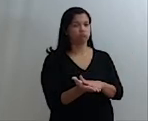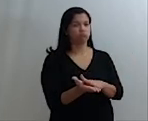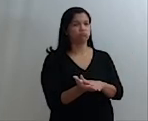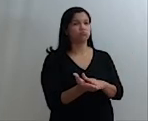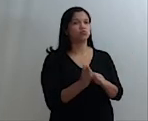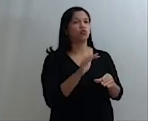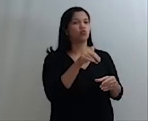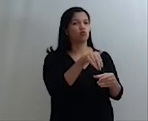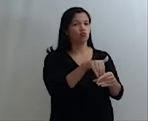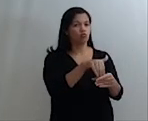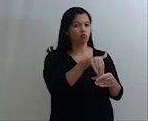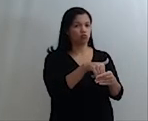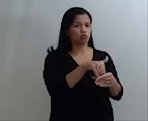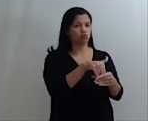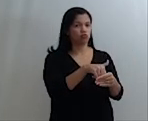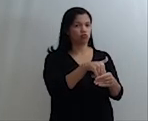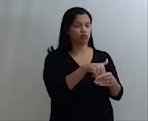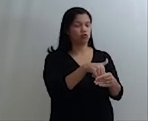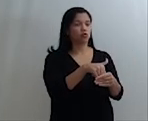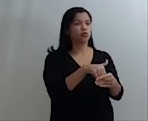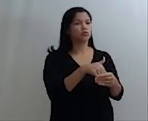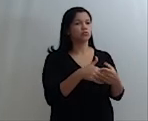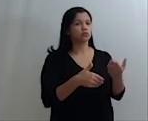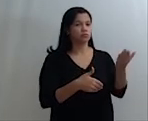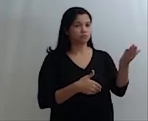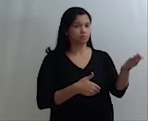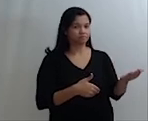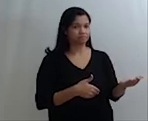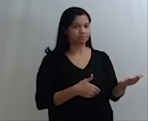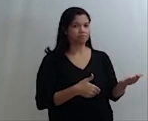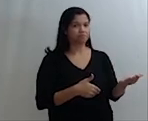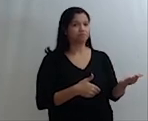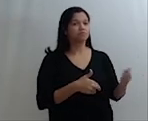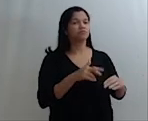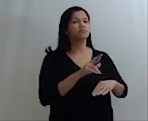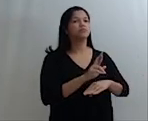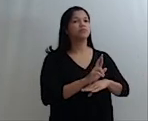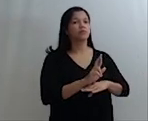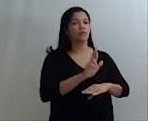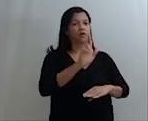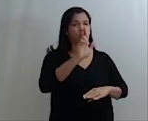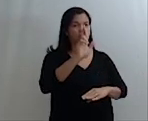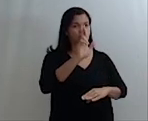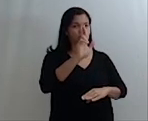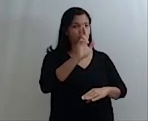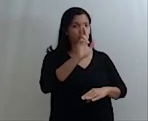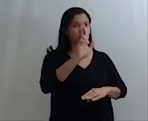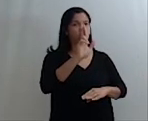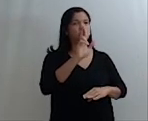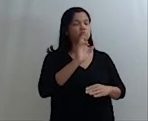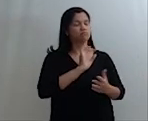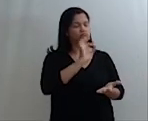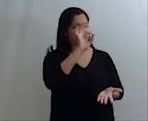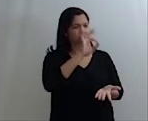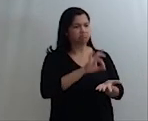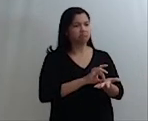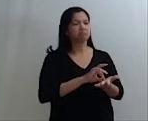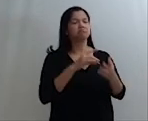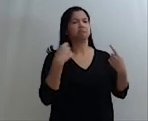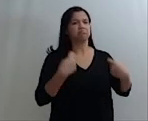Dom eminente relator eh nós devemos realmente observar